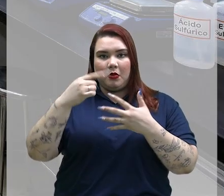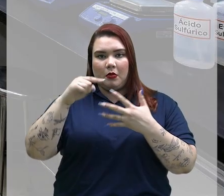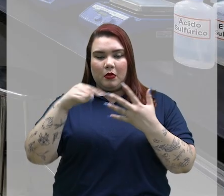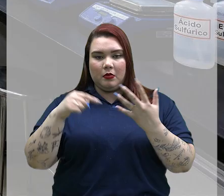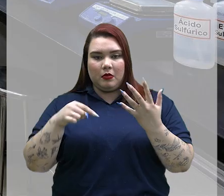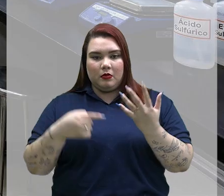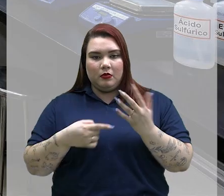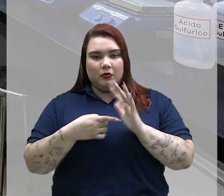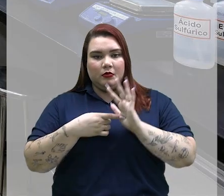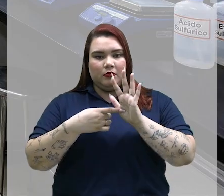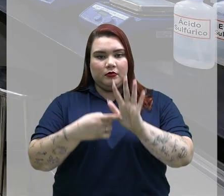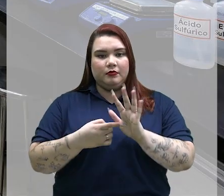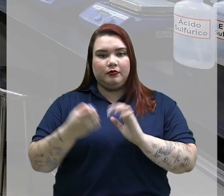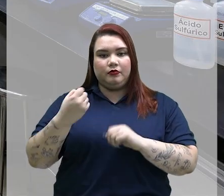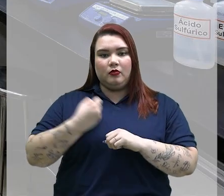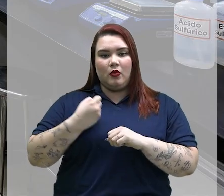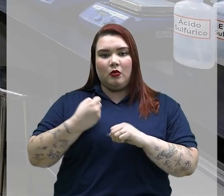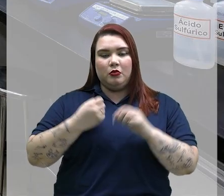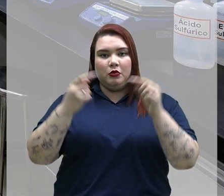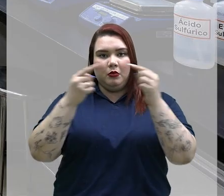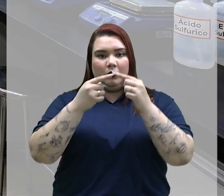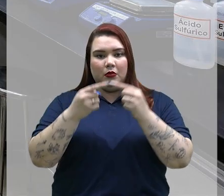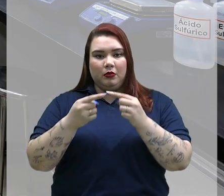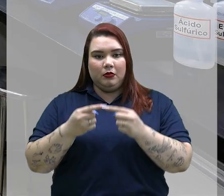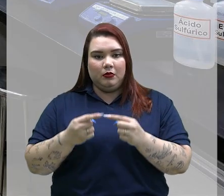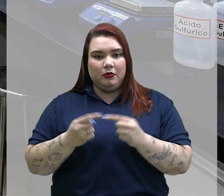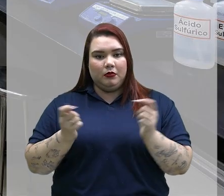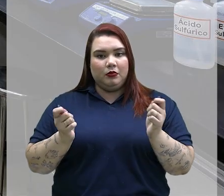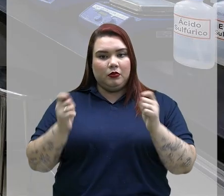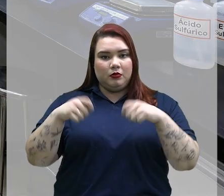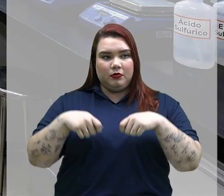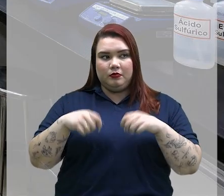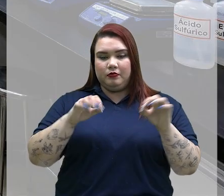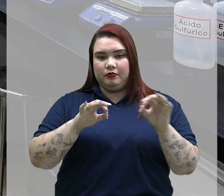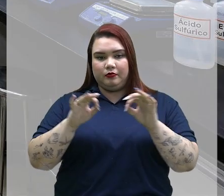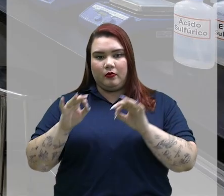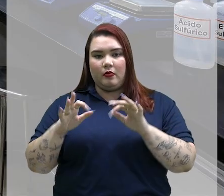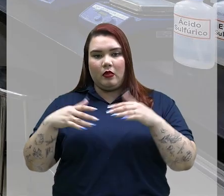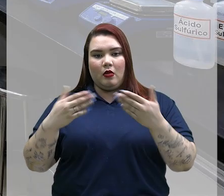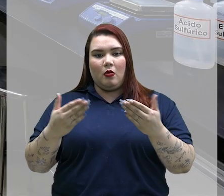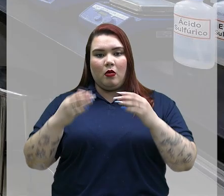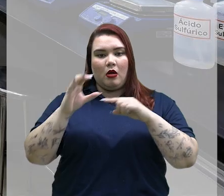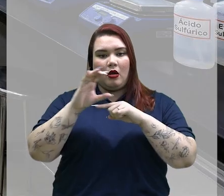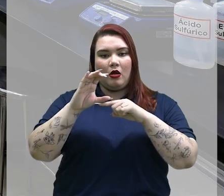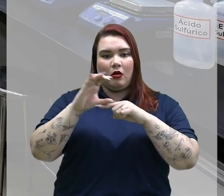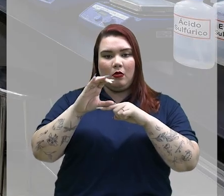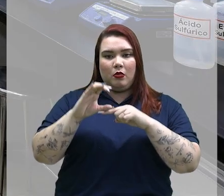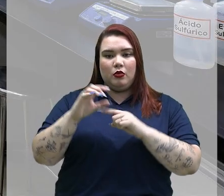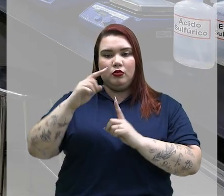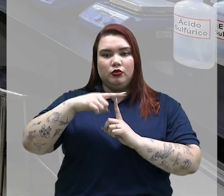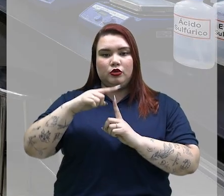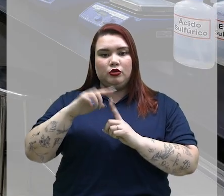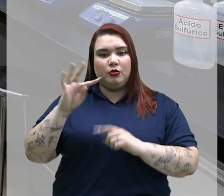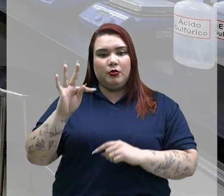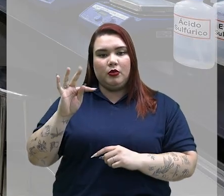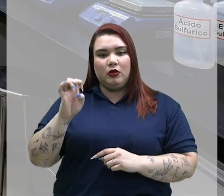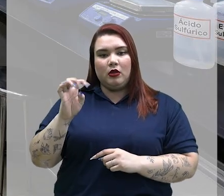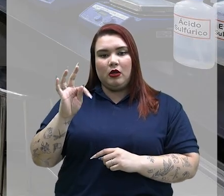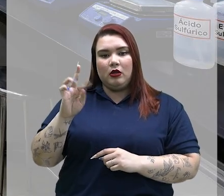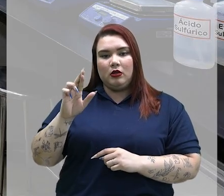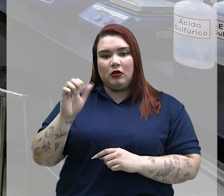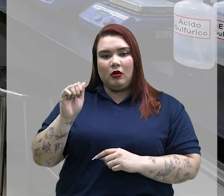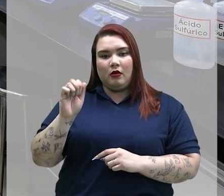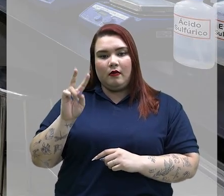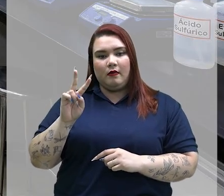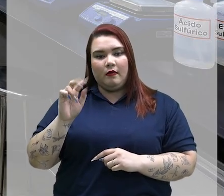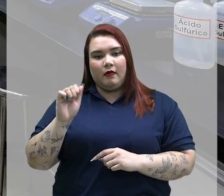apresenta, que é o número de ligações que ele é capaz de fazer, Então, o carbono é um elemento tetravalente, ou seja, ele